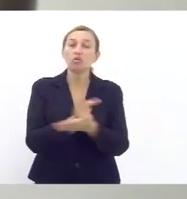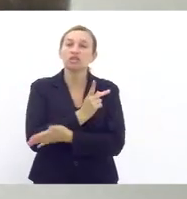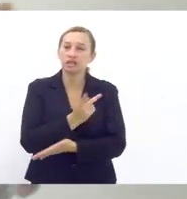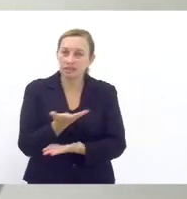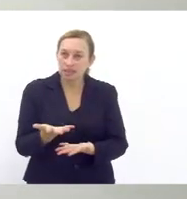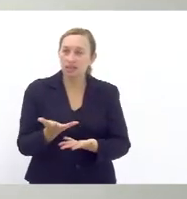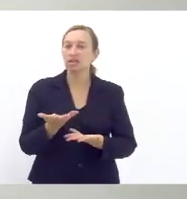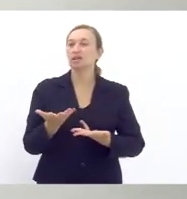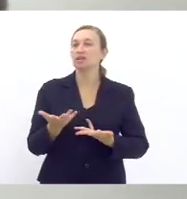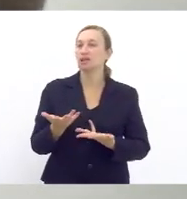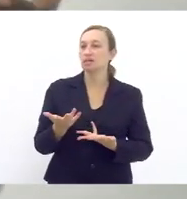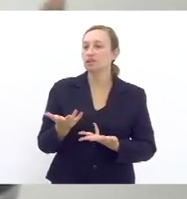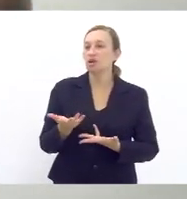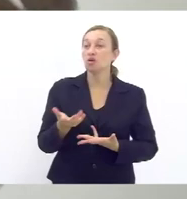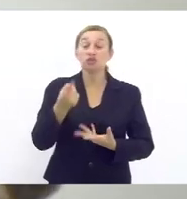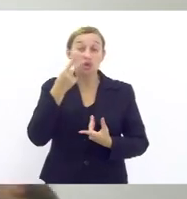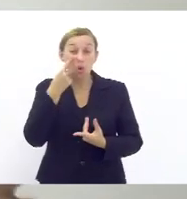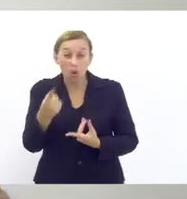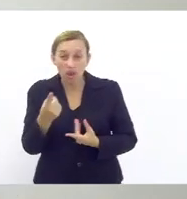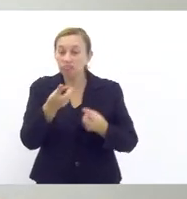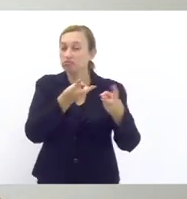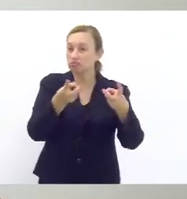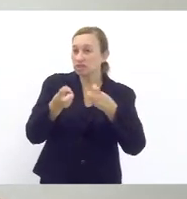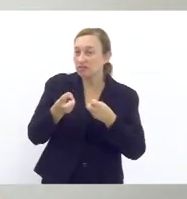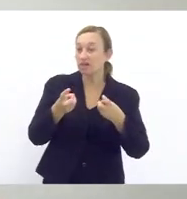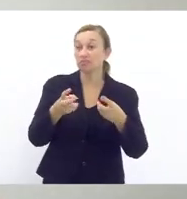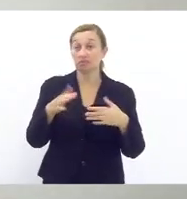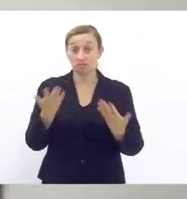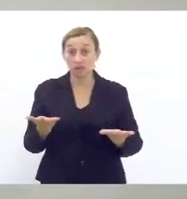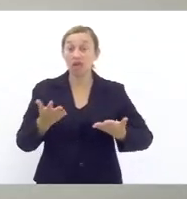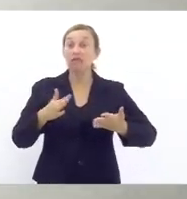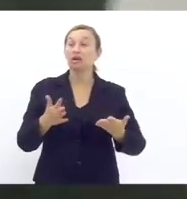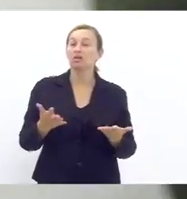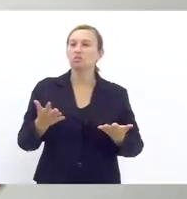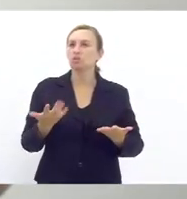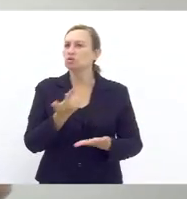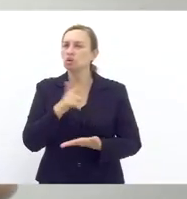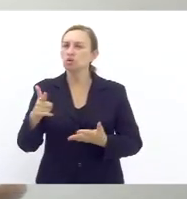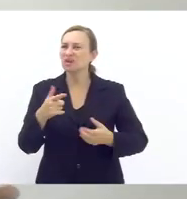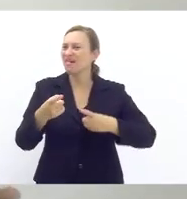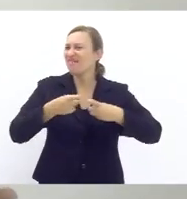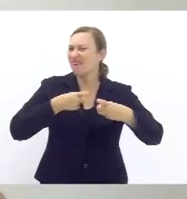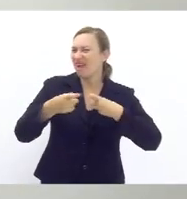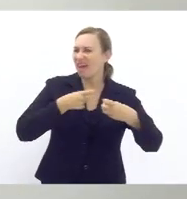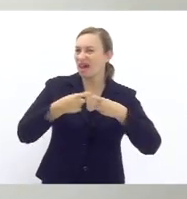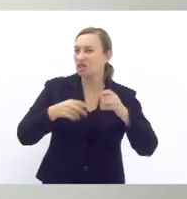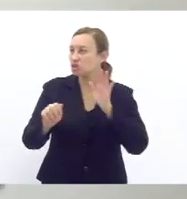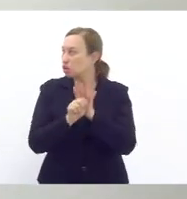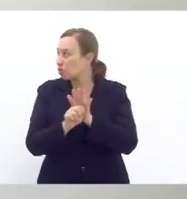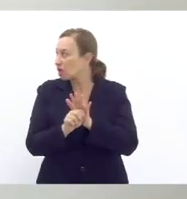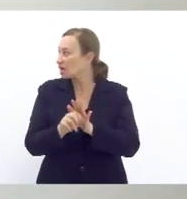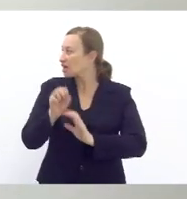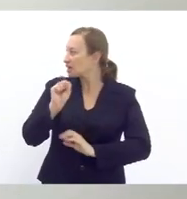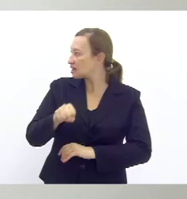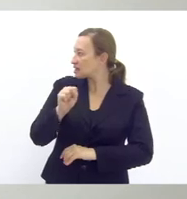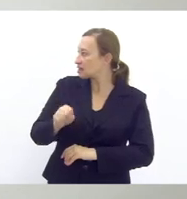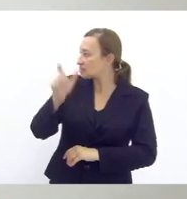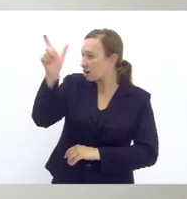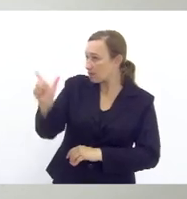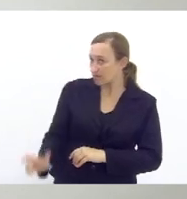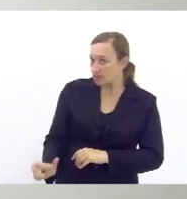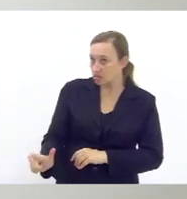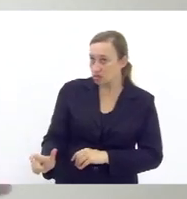devem acontecer devem ser olhadas observadas né a gente não tem guerra de droga a gente tem guerra pessoas